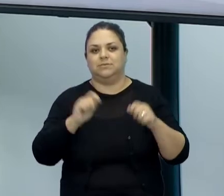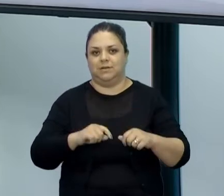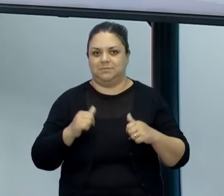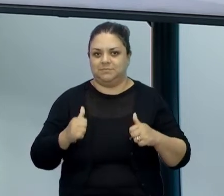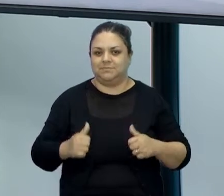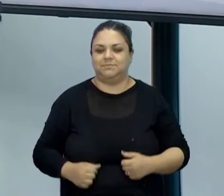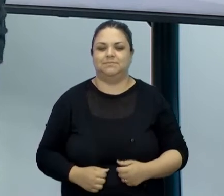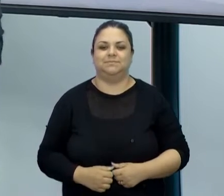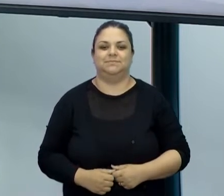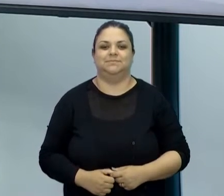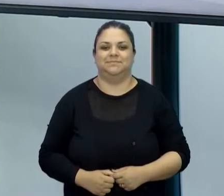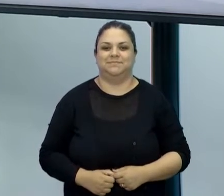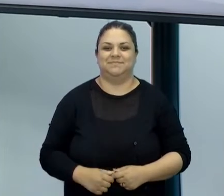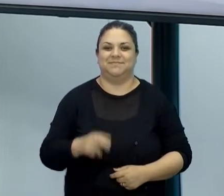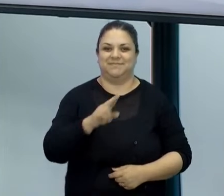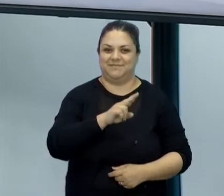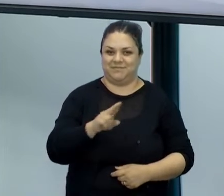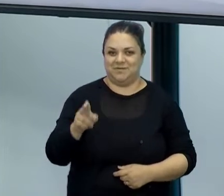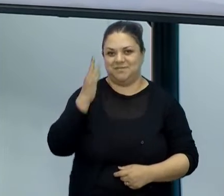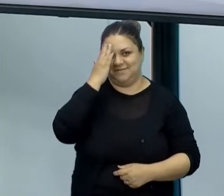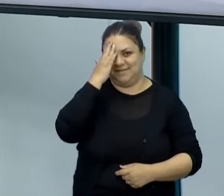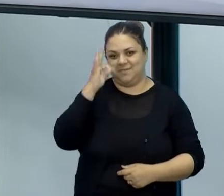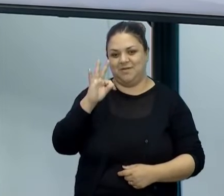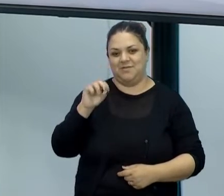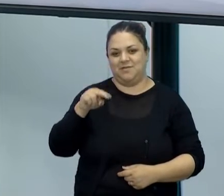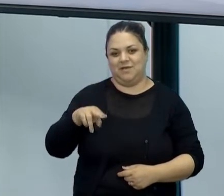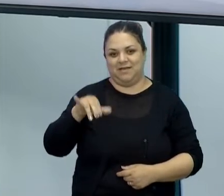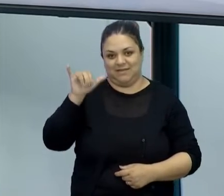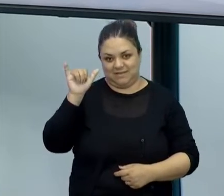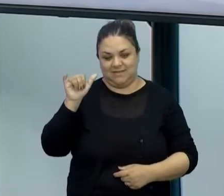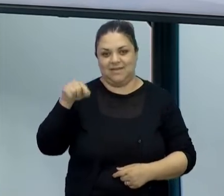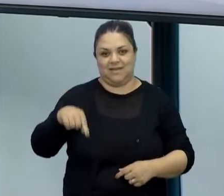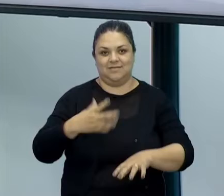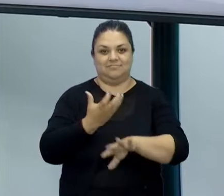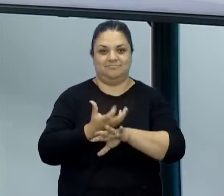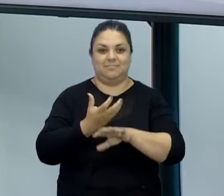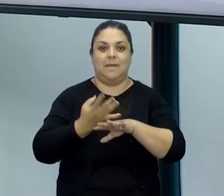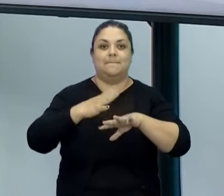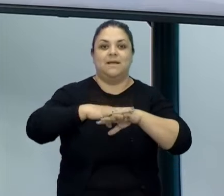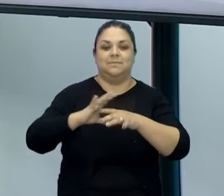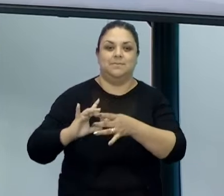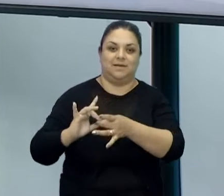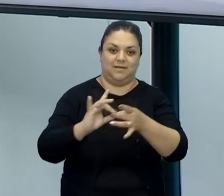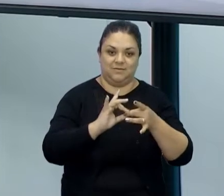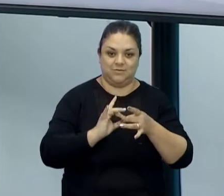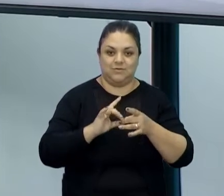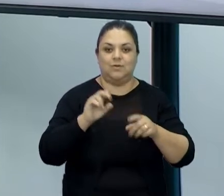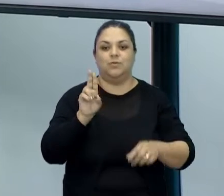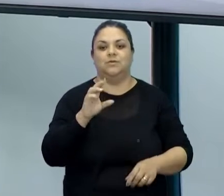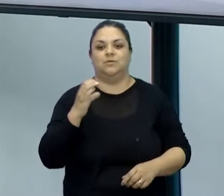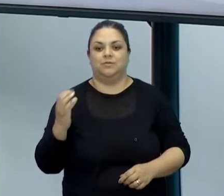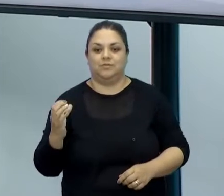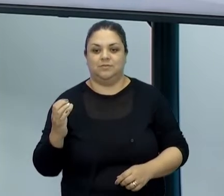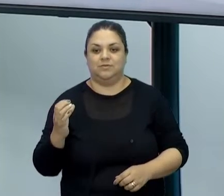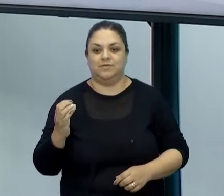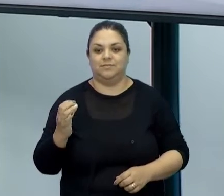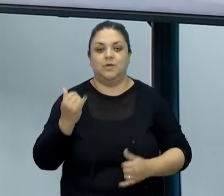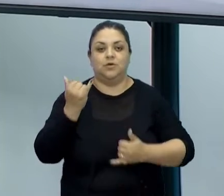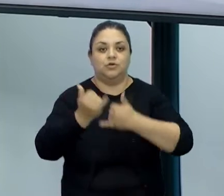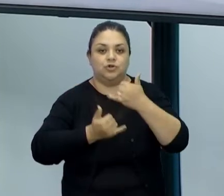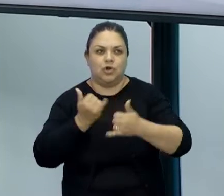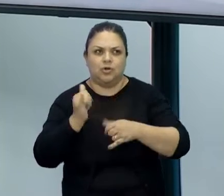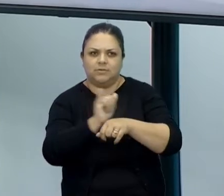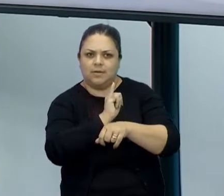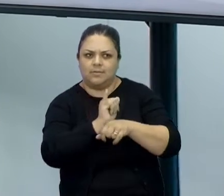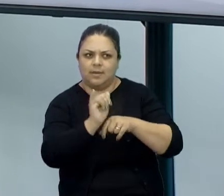Beleza? Meu nome é Tony Silva, como eu já falei, o aprofundamento é matemática conectada. Nós estamos na unidade curricular Jogos,